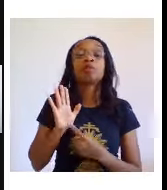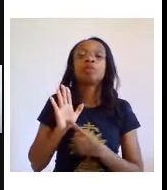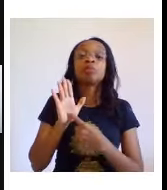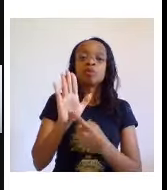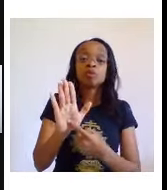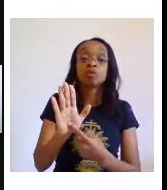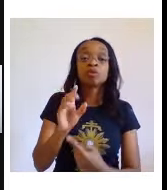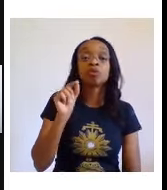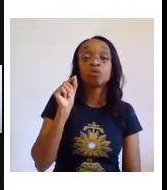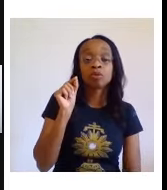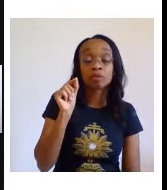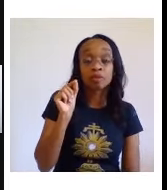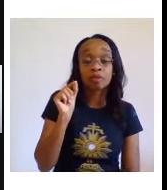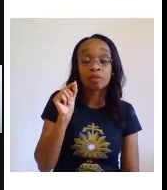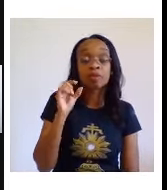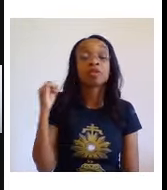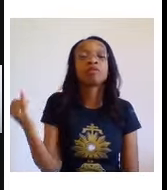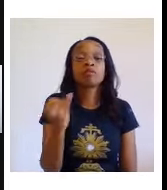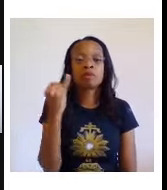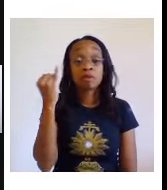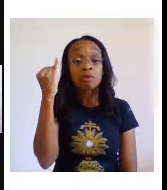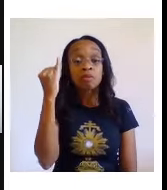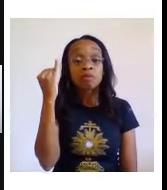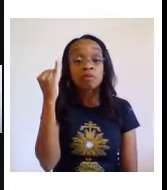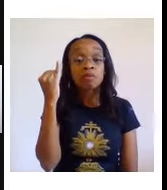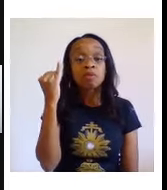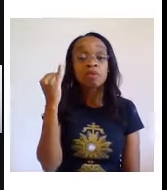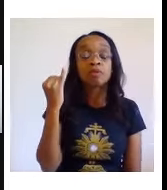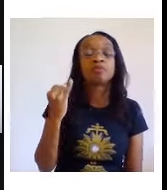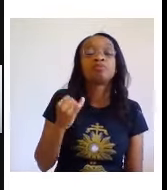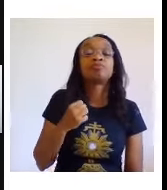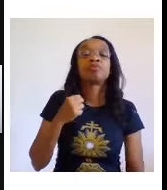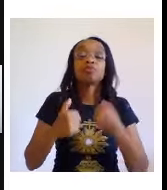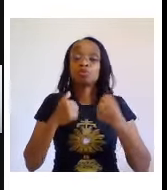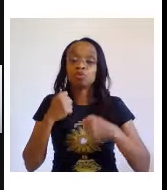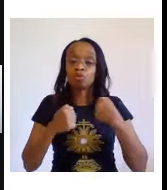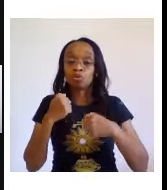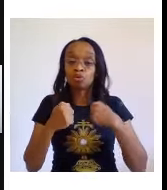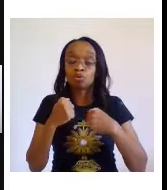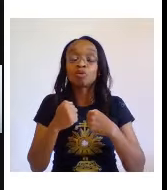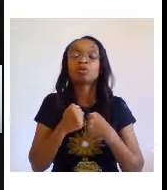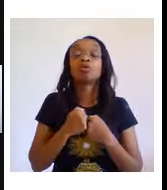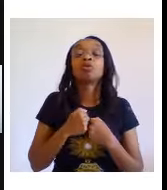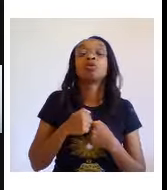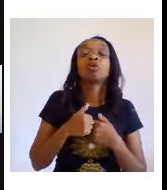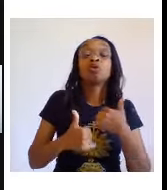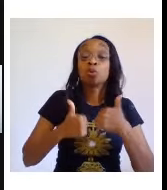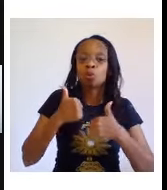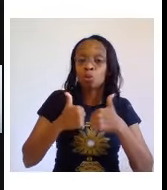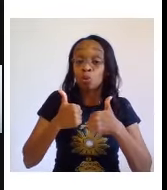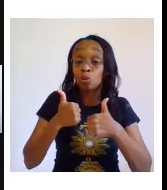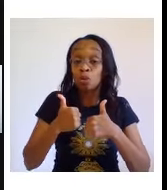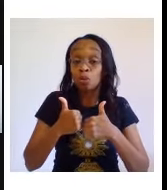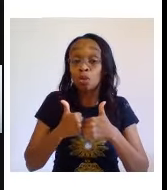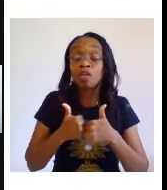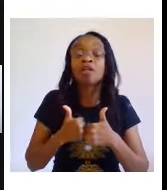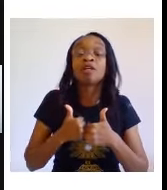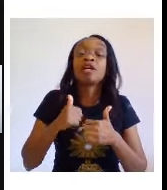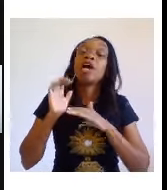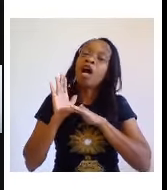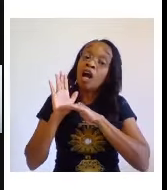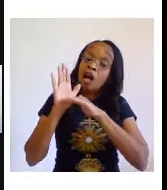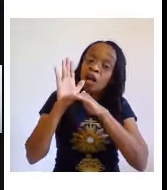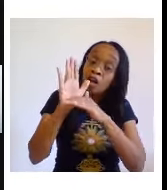representando, né, um importante jogador nesse jogo, que é, de fato,